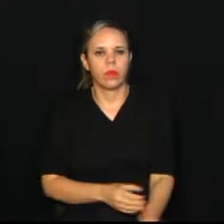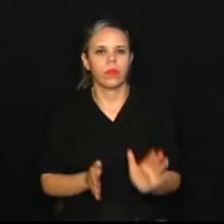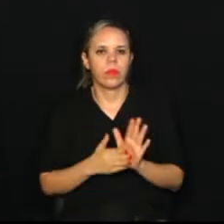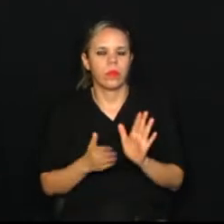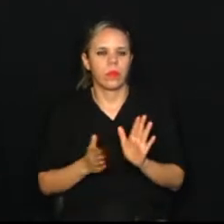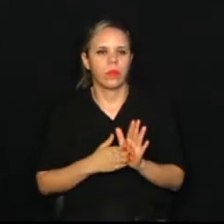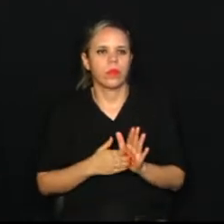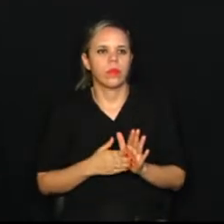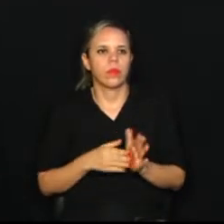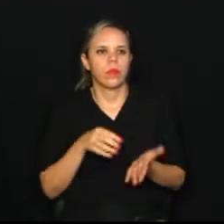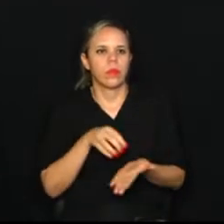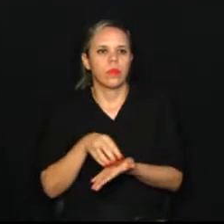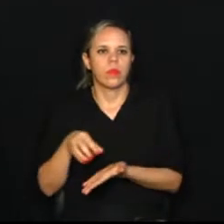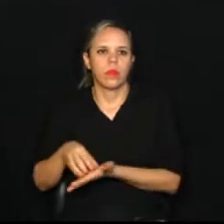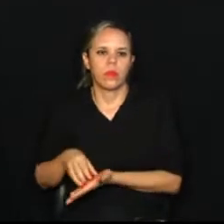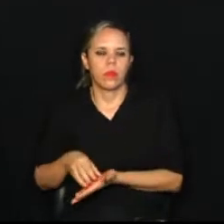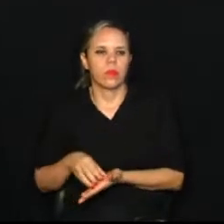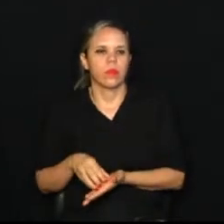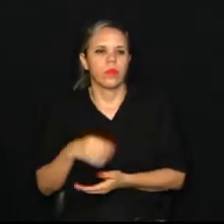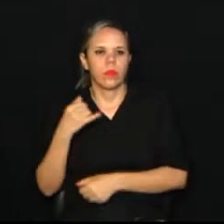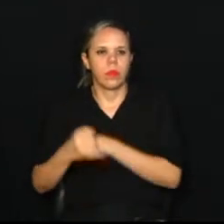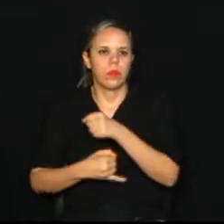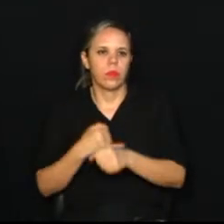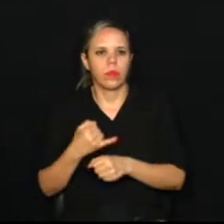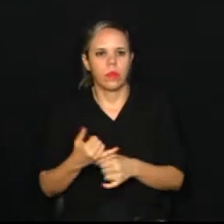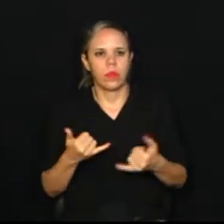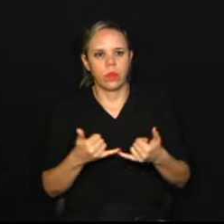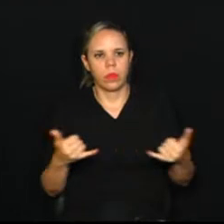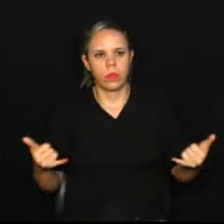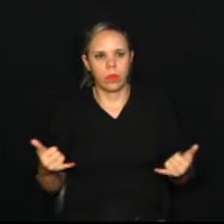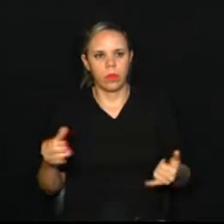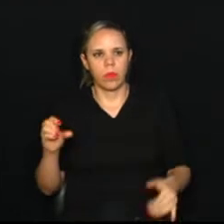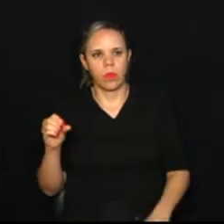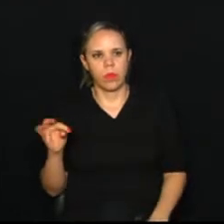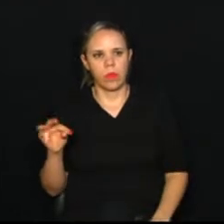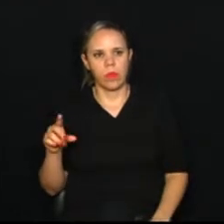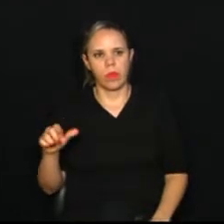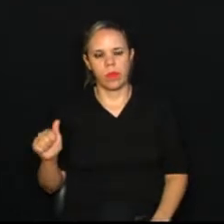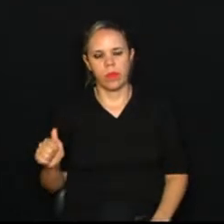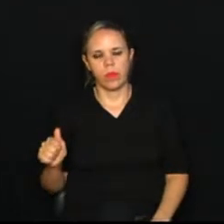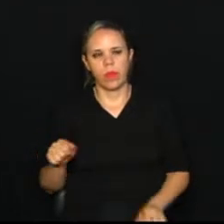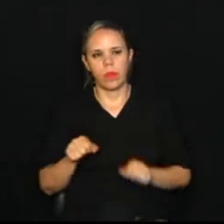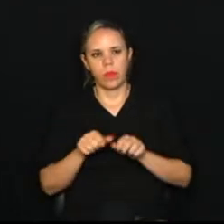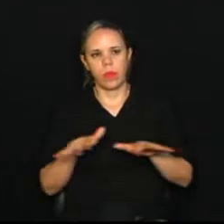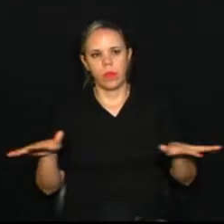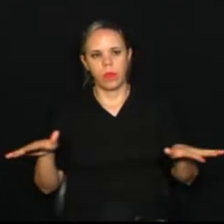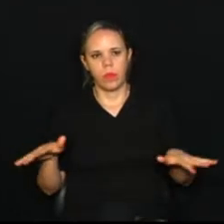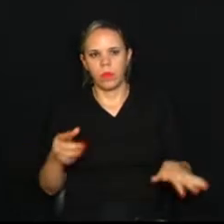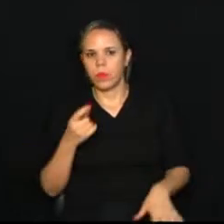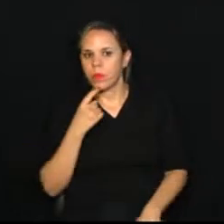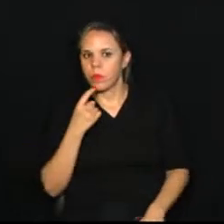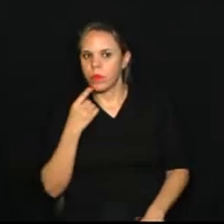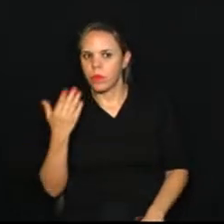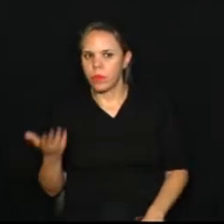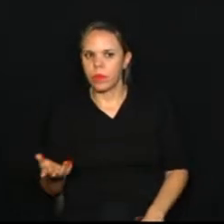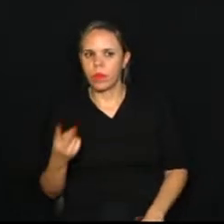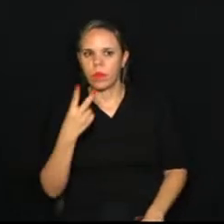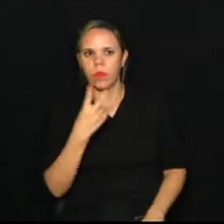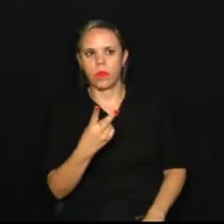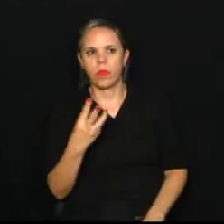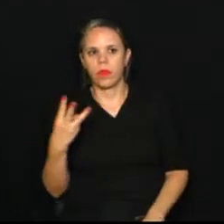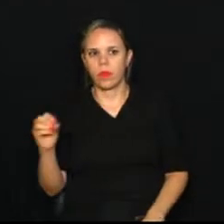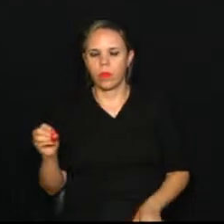uma rede física de fibra ótica de Campinas, que está distribuída no seu território com